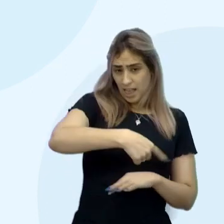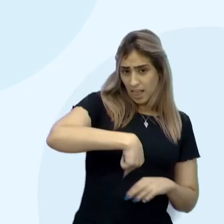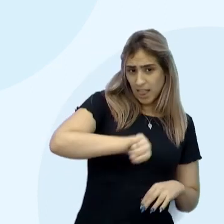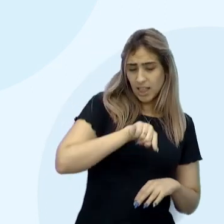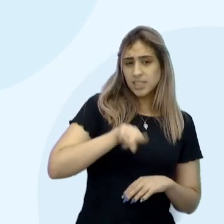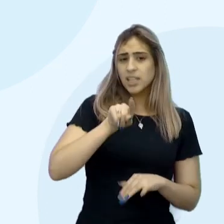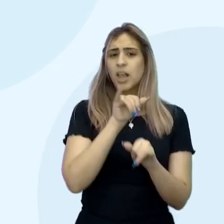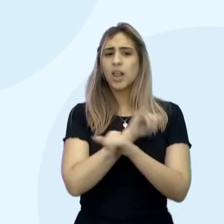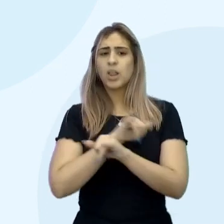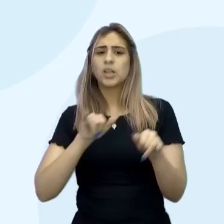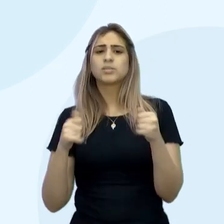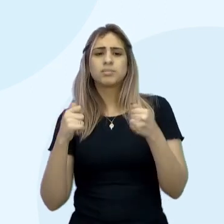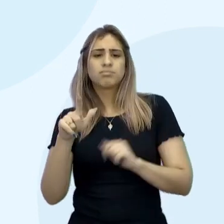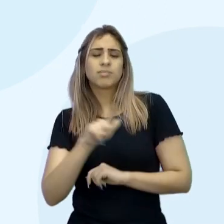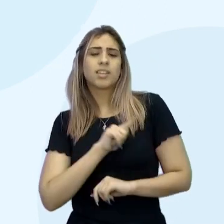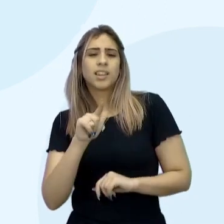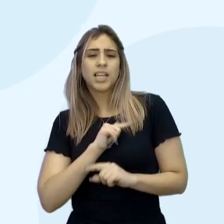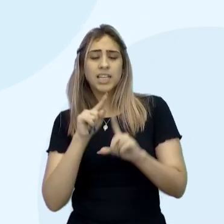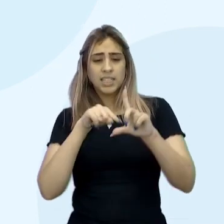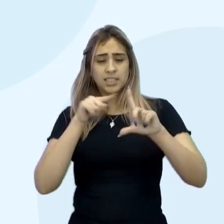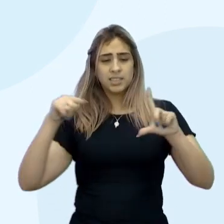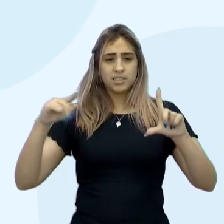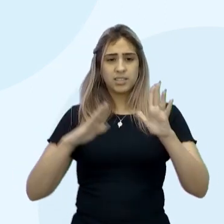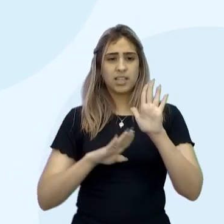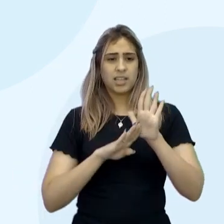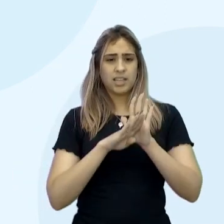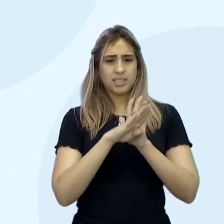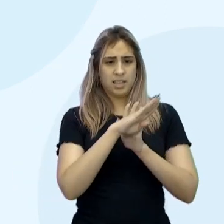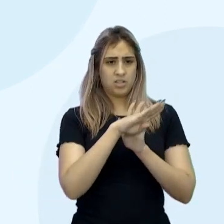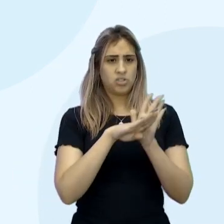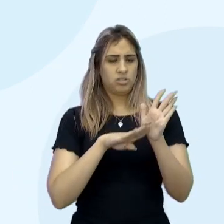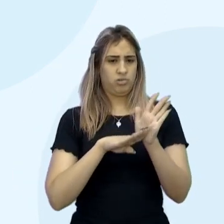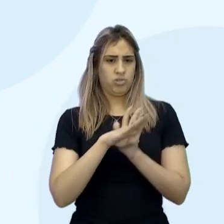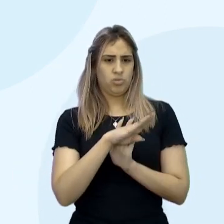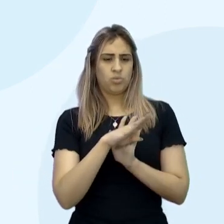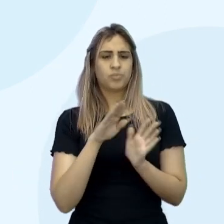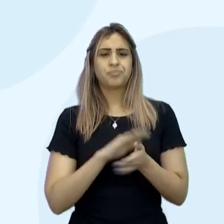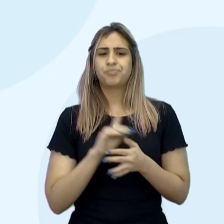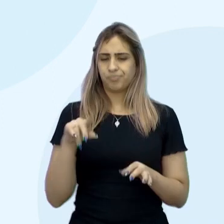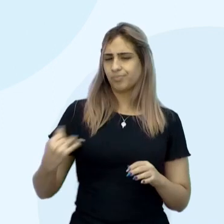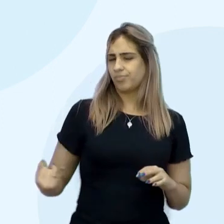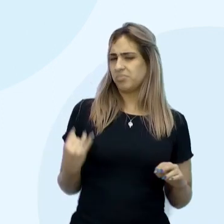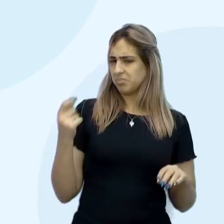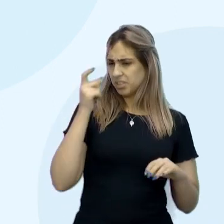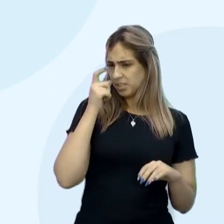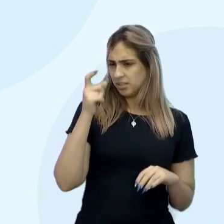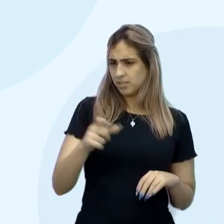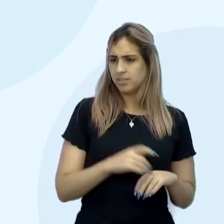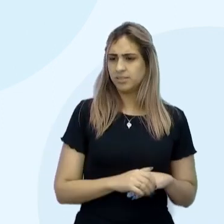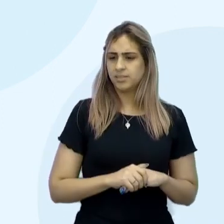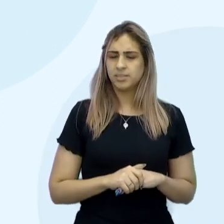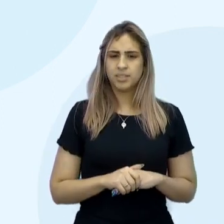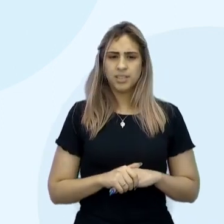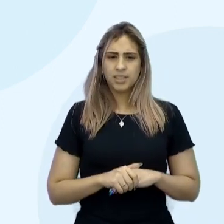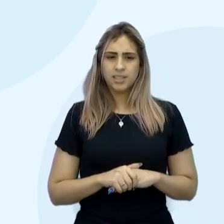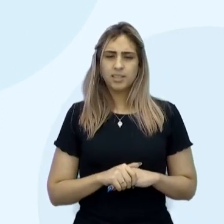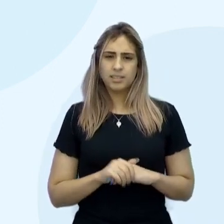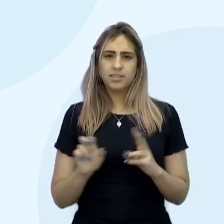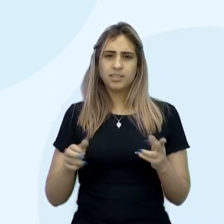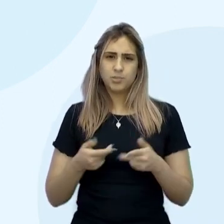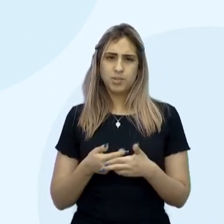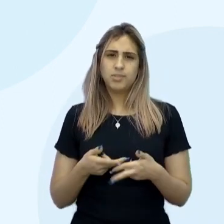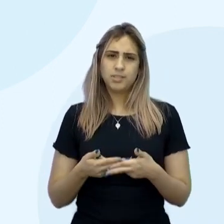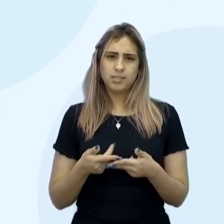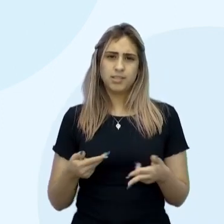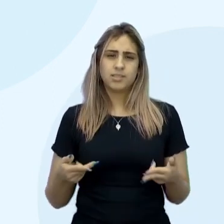A notícia precisa conter dados estatísticos. Interessante, né? Porque aí você precisa ter argumentos, né? Precisa ter números